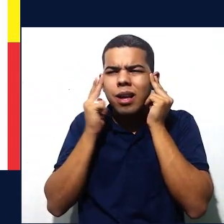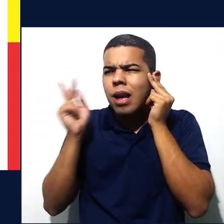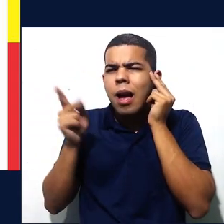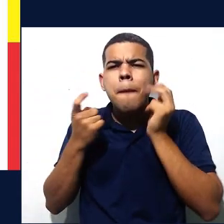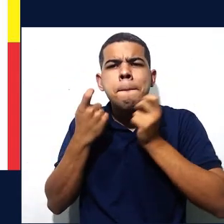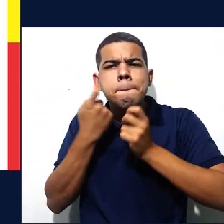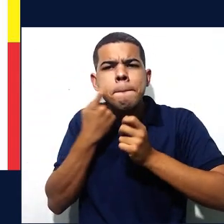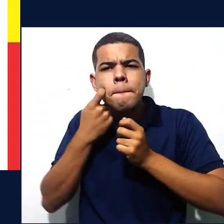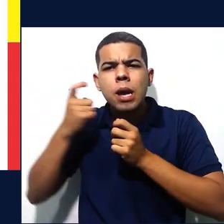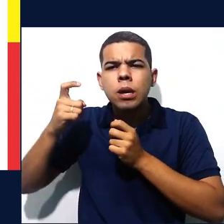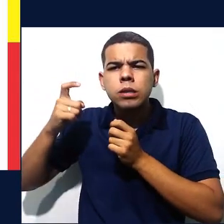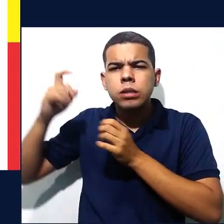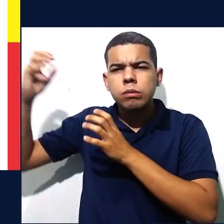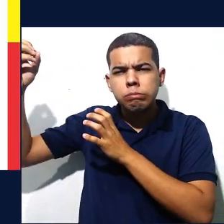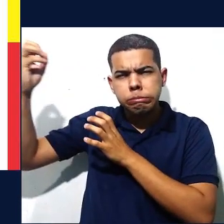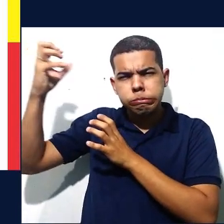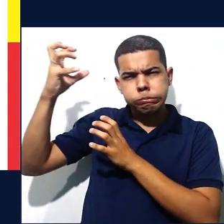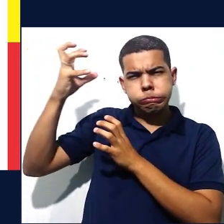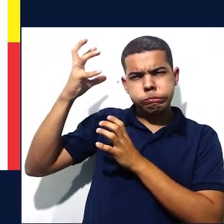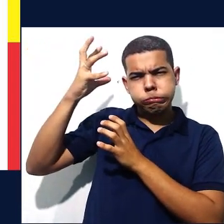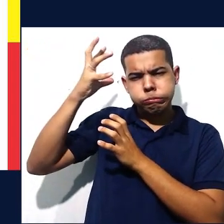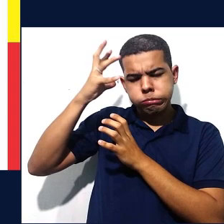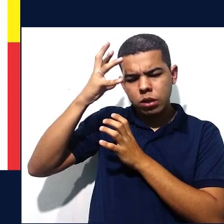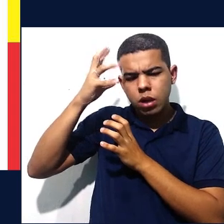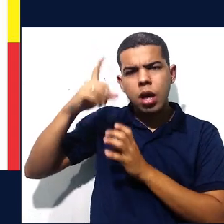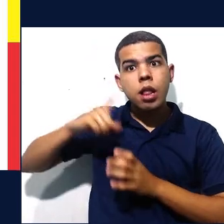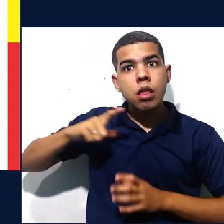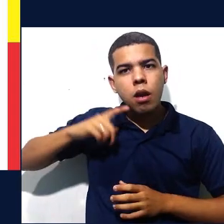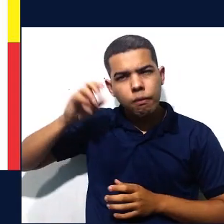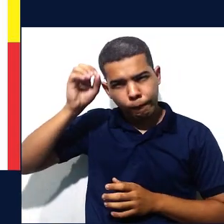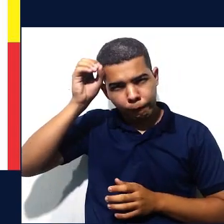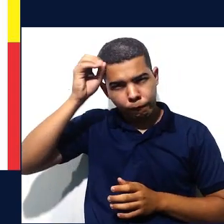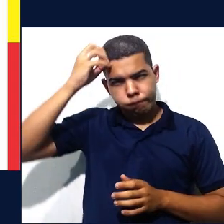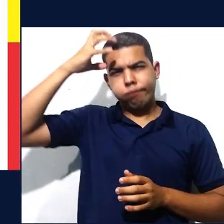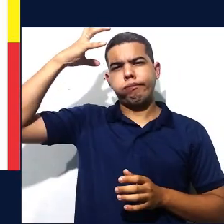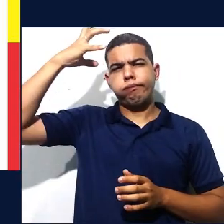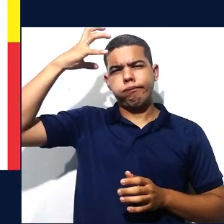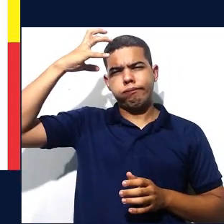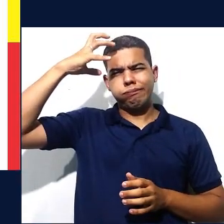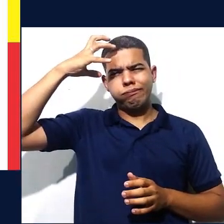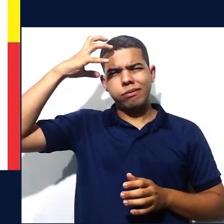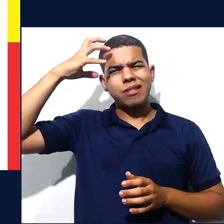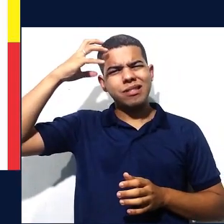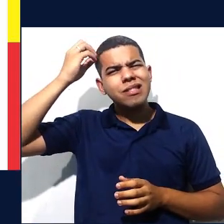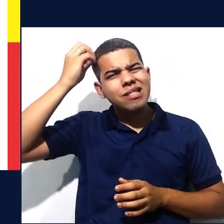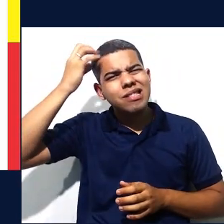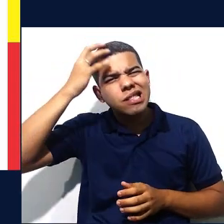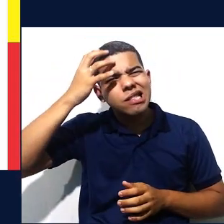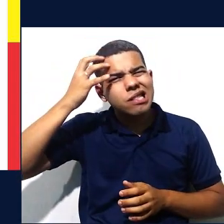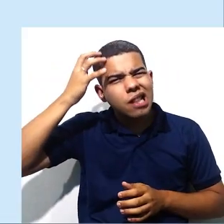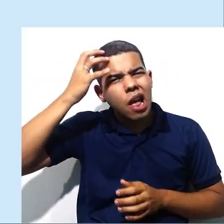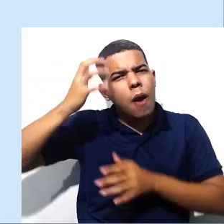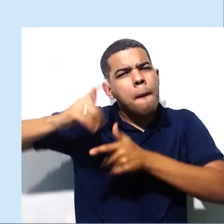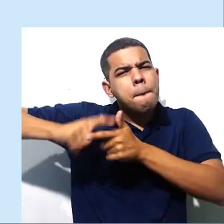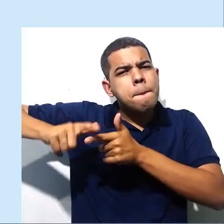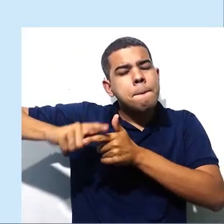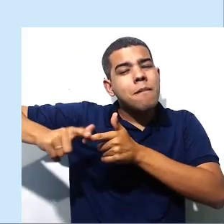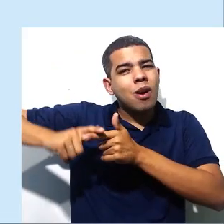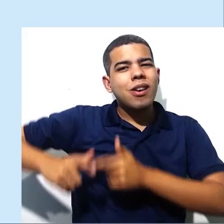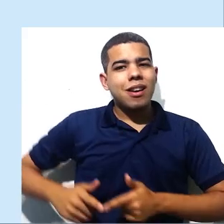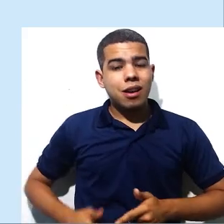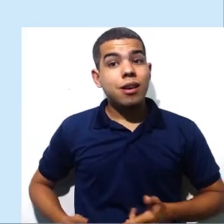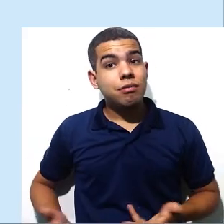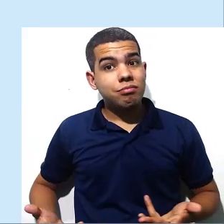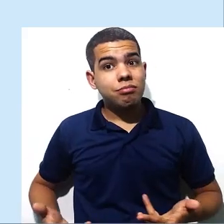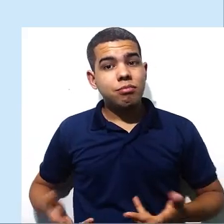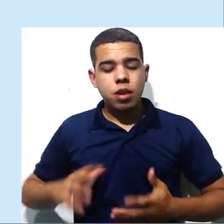observar que a camada de ozônio, como ela protege a vida na Terra, e em relação a esse